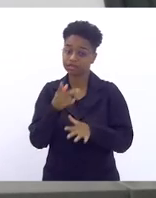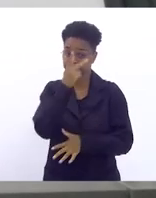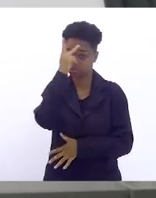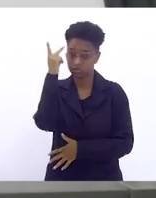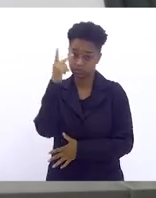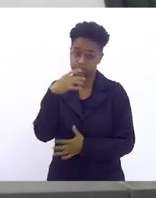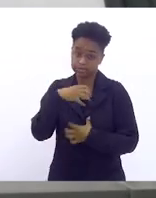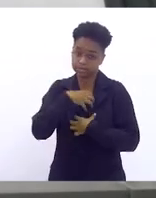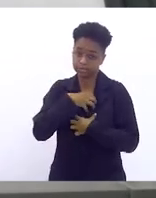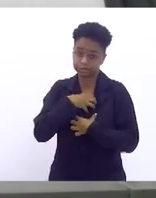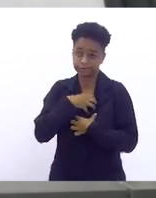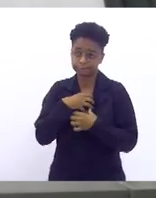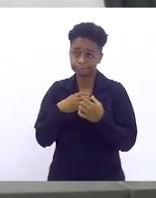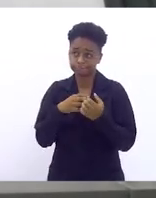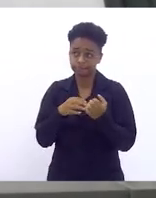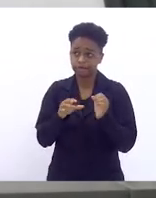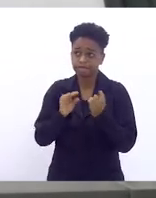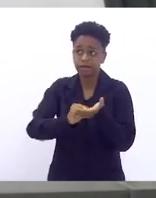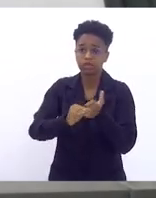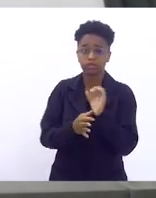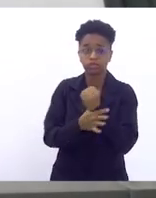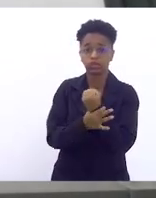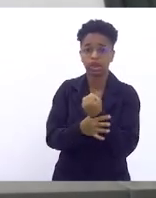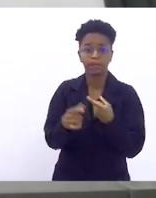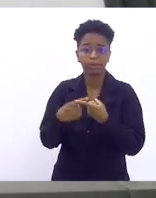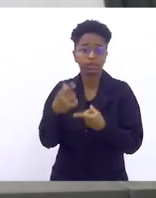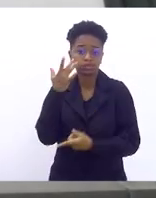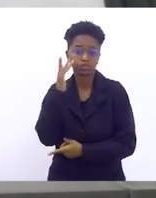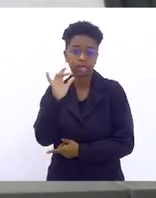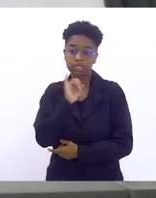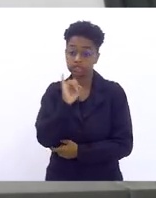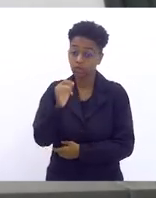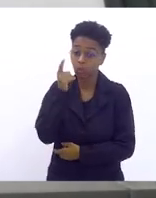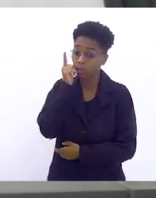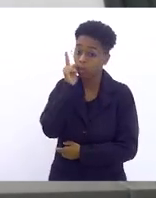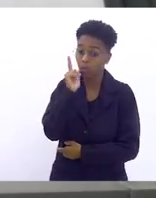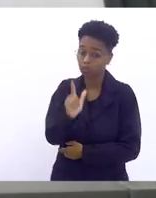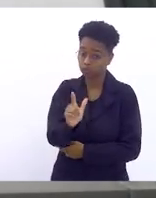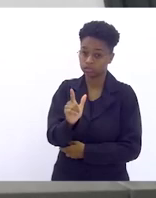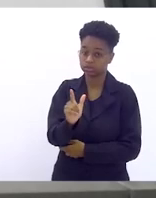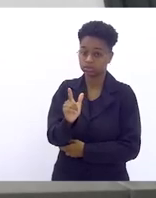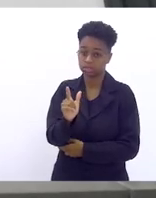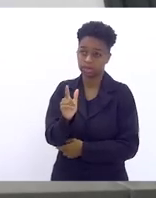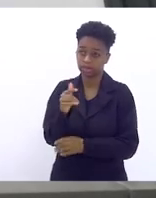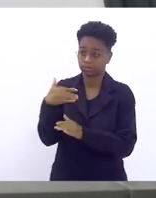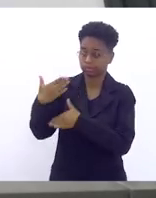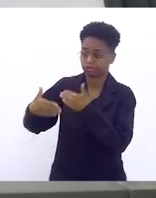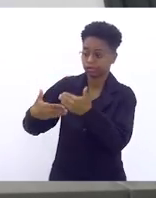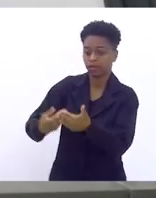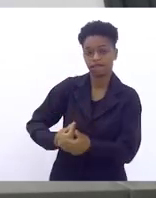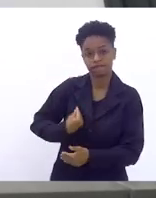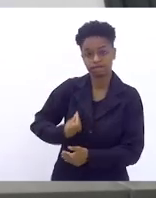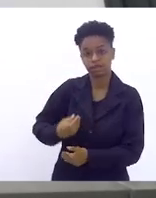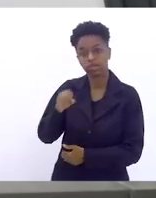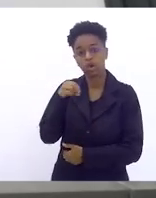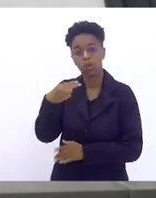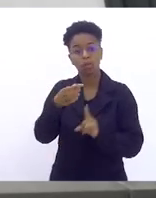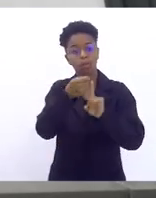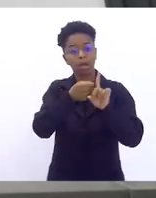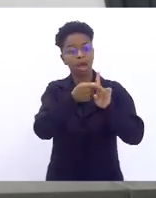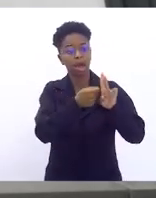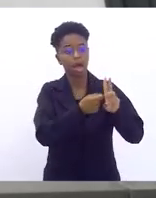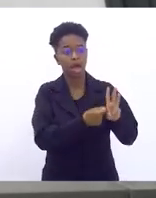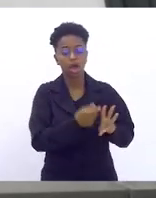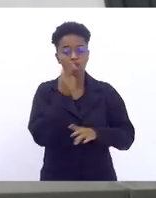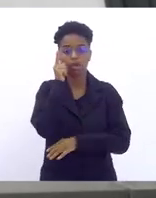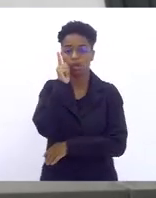insegurança porque ele não sabe se quer se vai conseguir ter ao longo da sua vida ao longo dos próximos meses capacidade